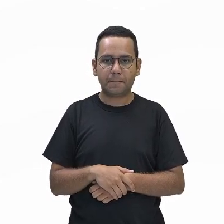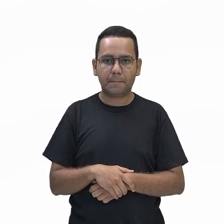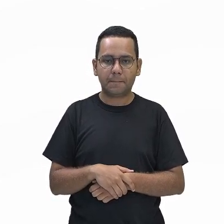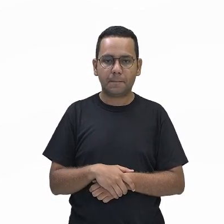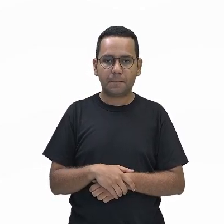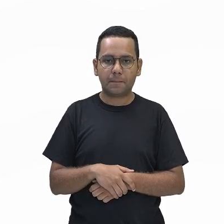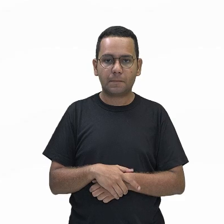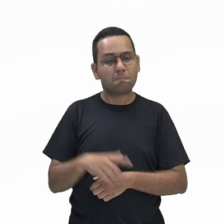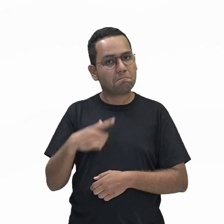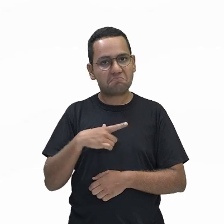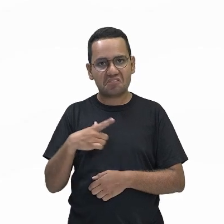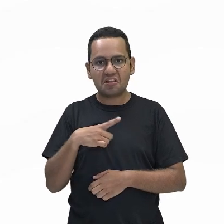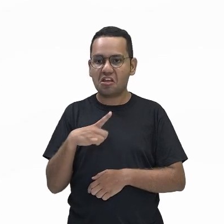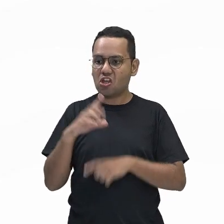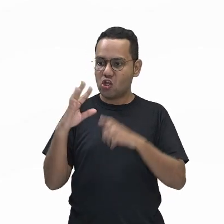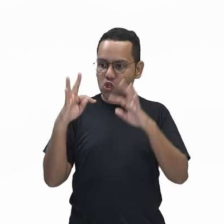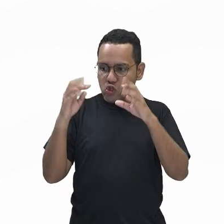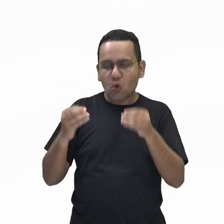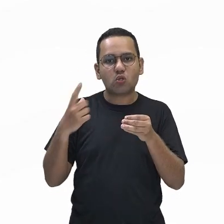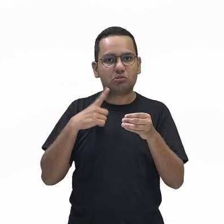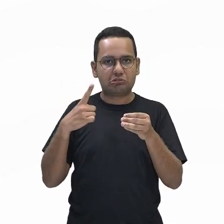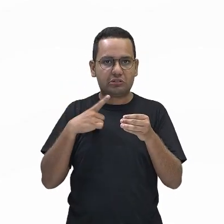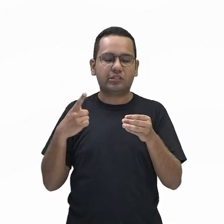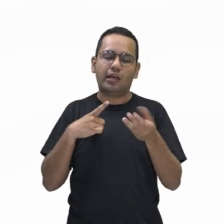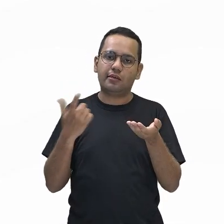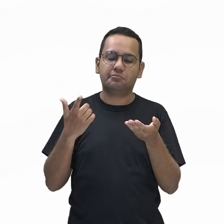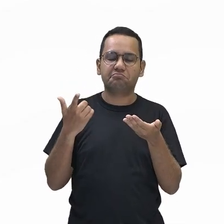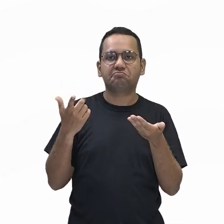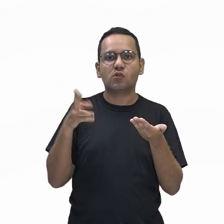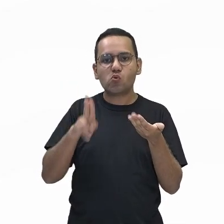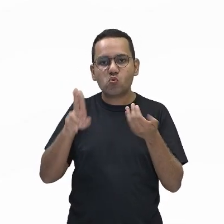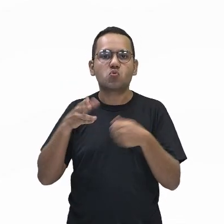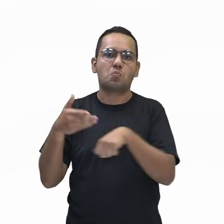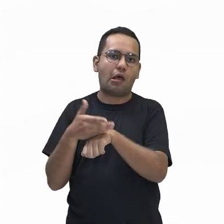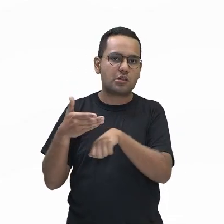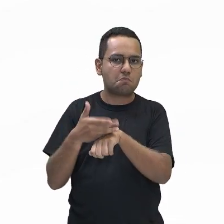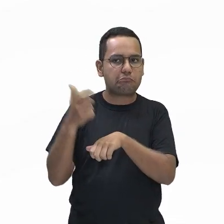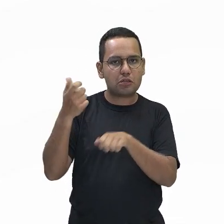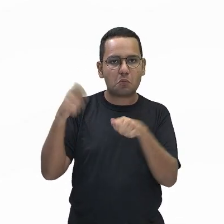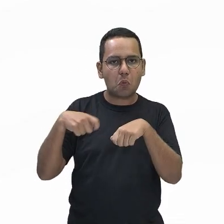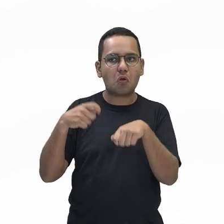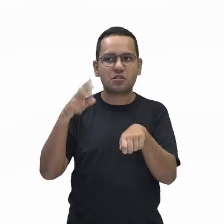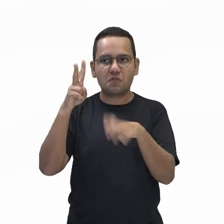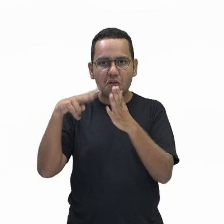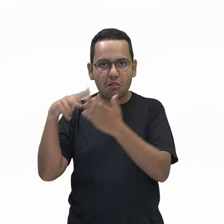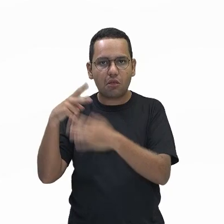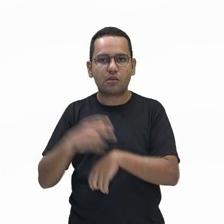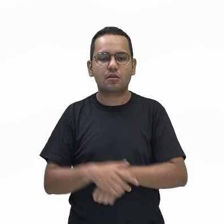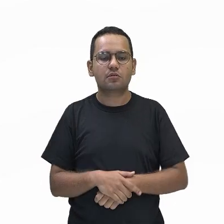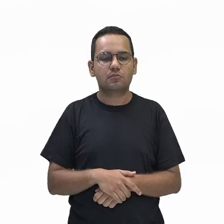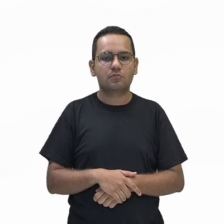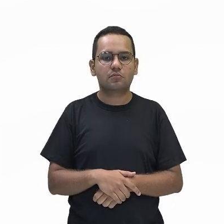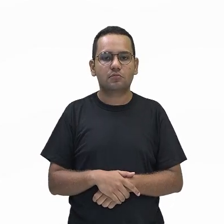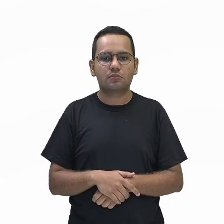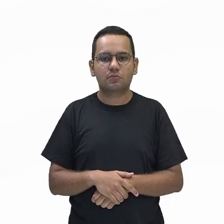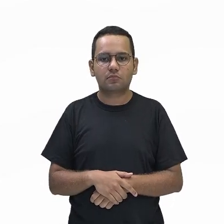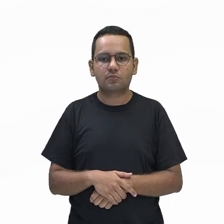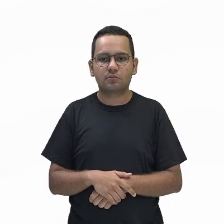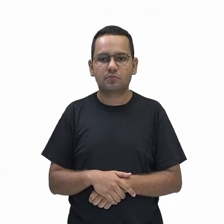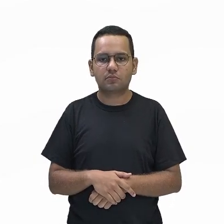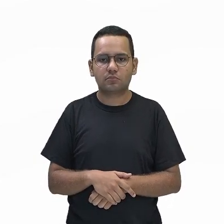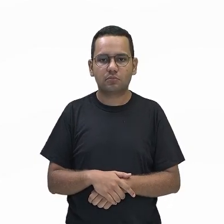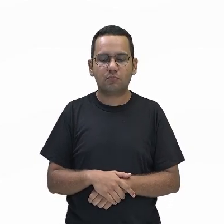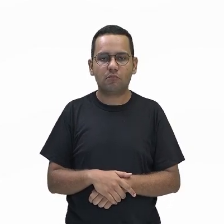circulam internacionalmente, e estas revistas, elas ajudam a divulgar internacionalmente, aí, como eu